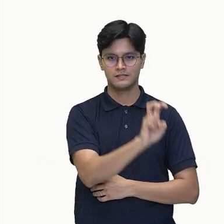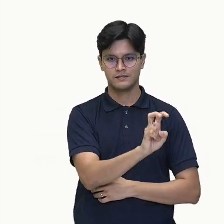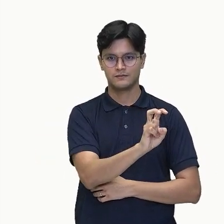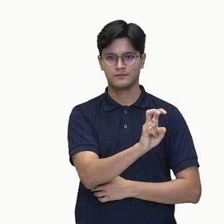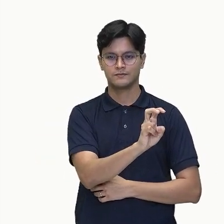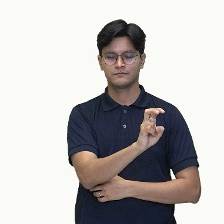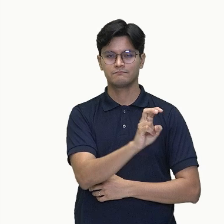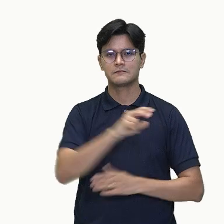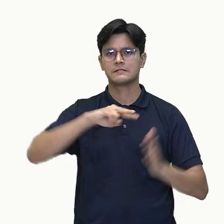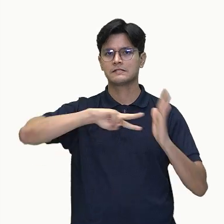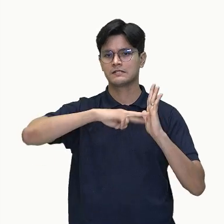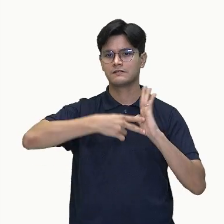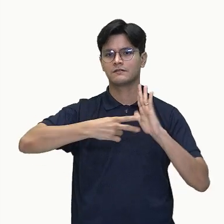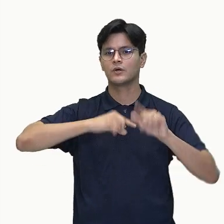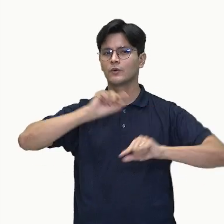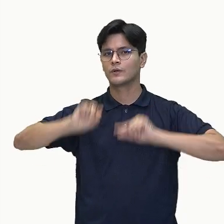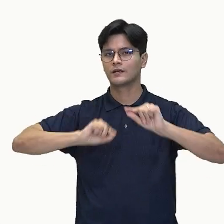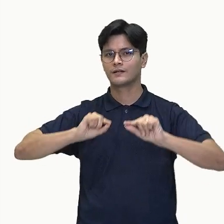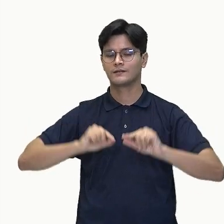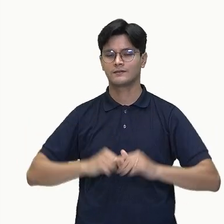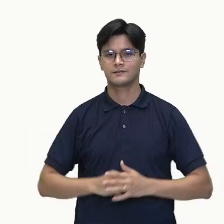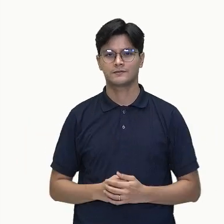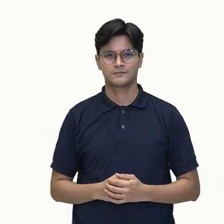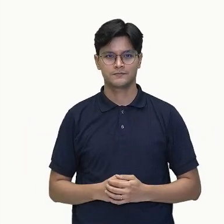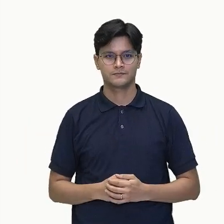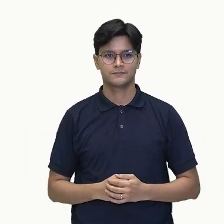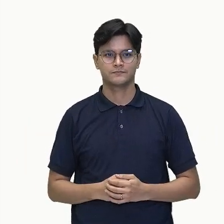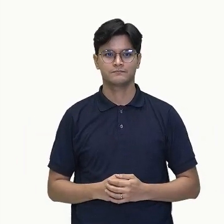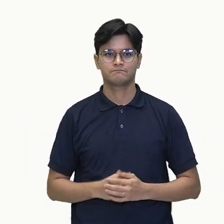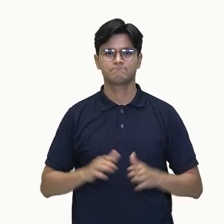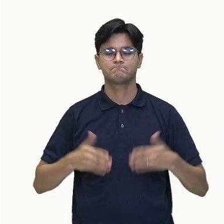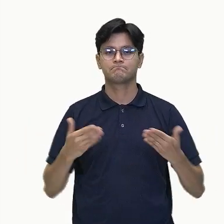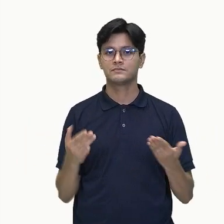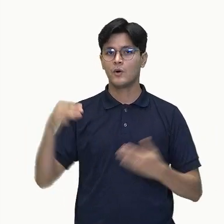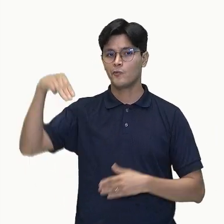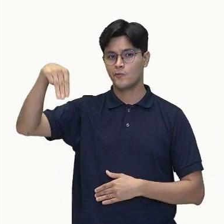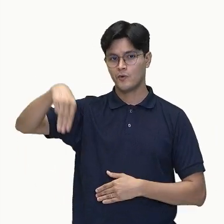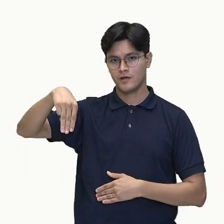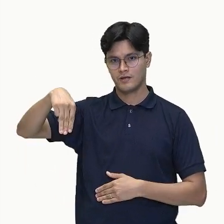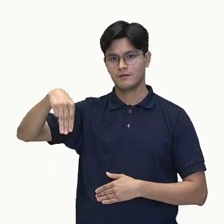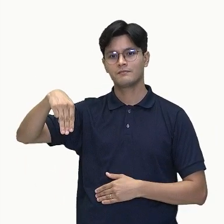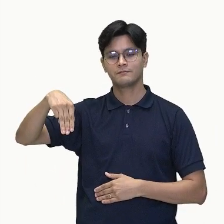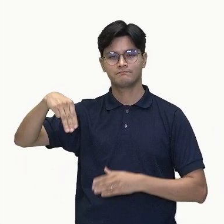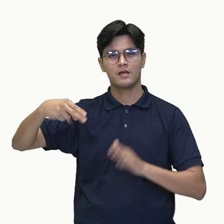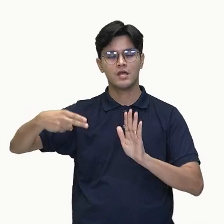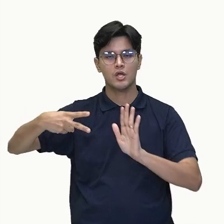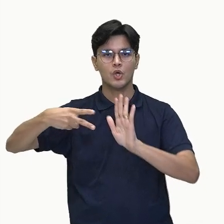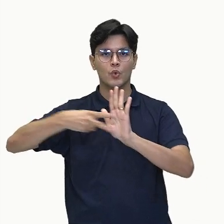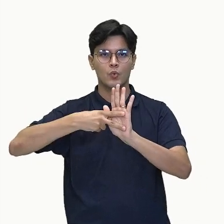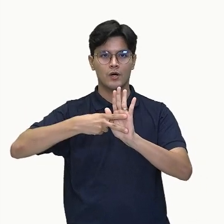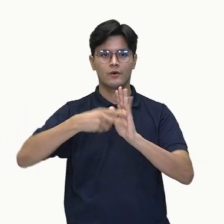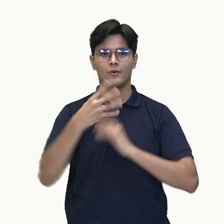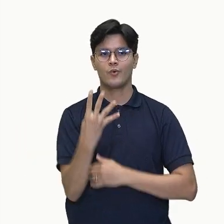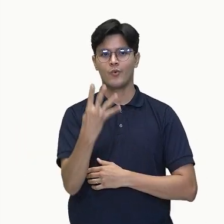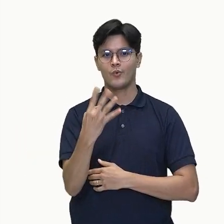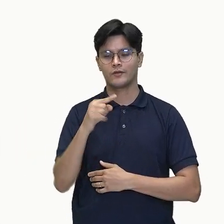4.225. Ou seja, portanto, o montante gerado nessa aplicação será de R$